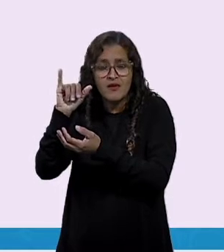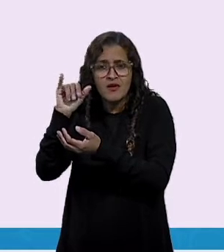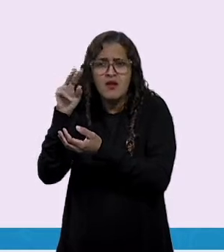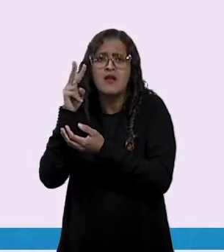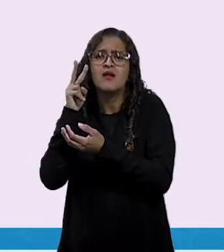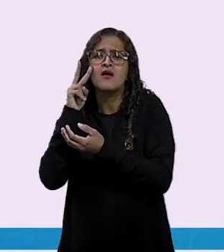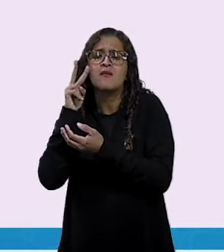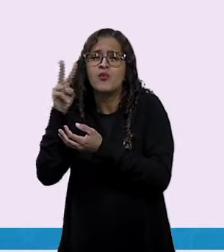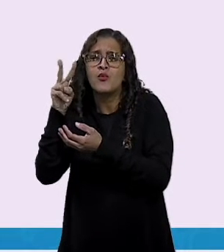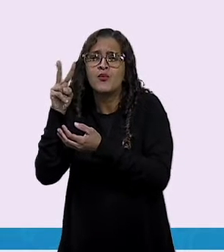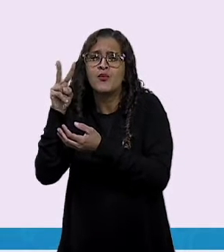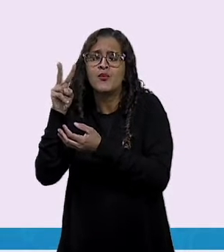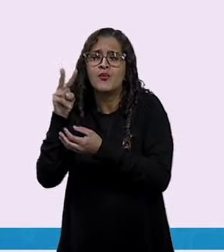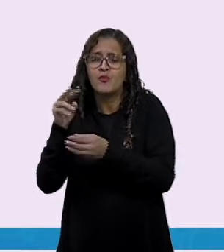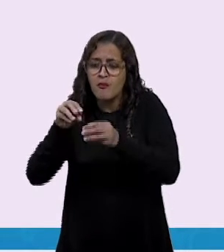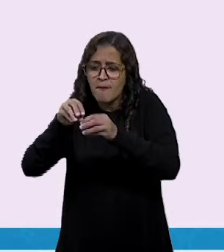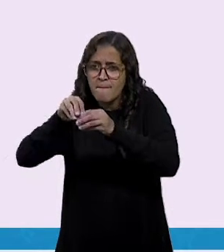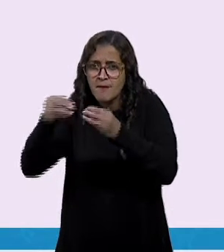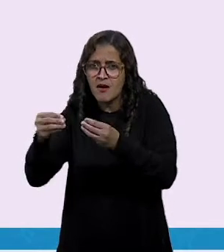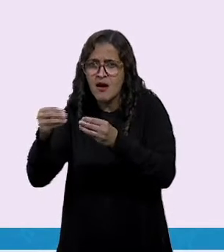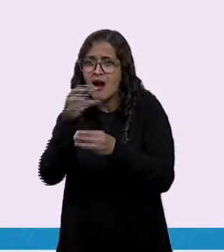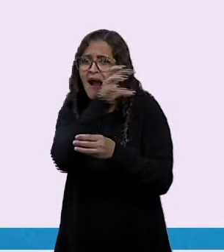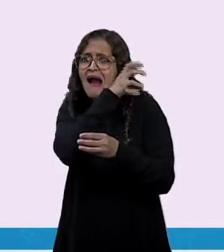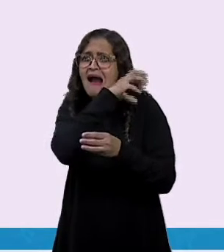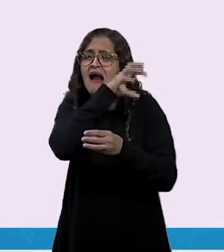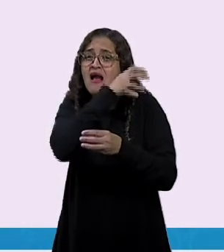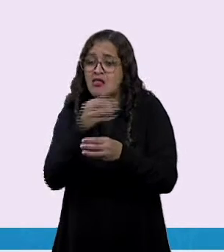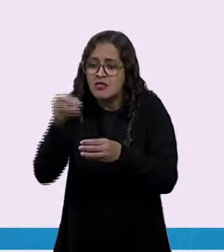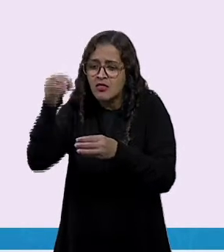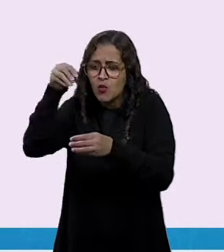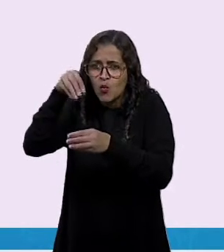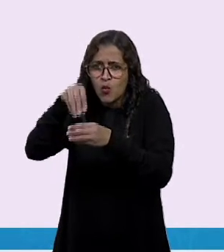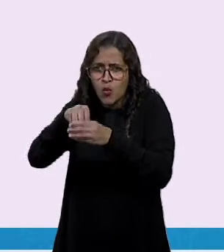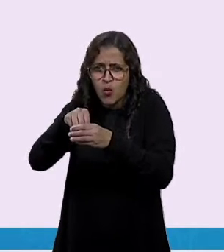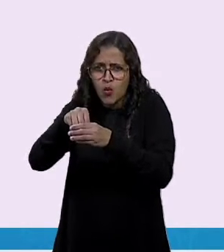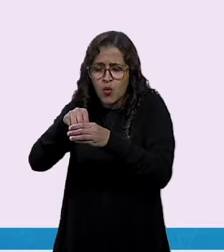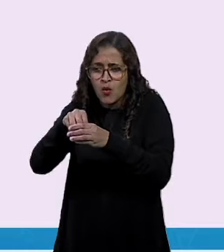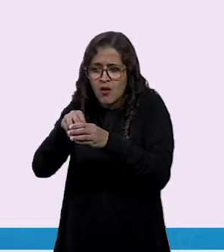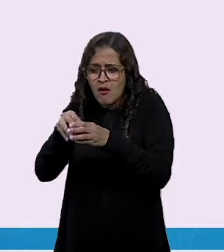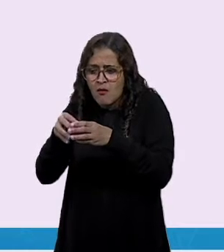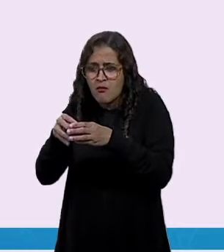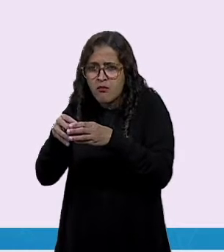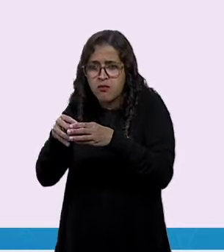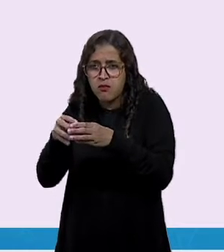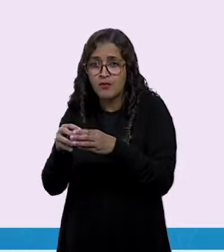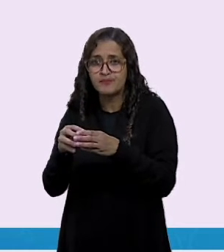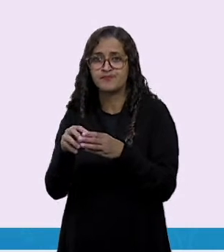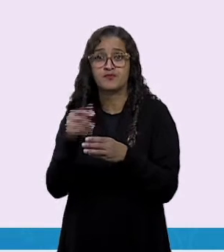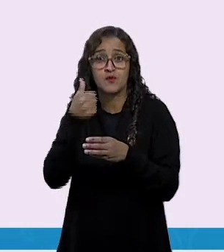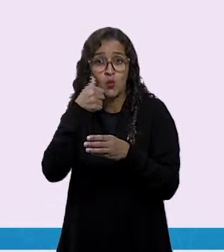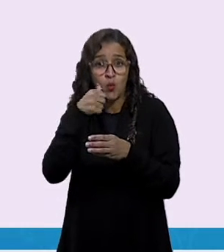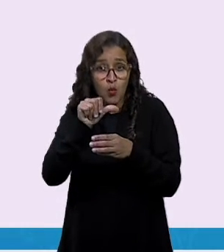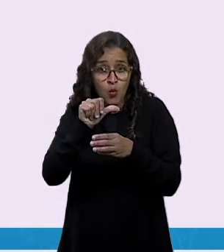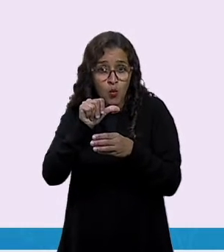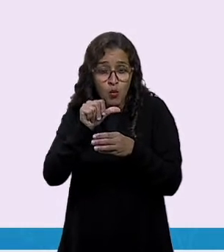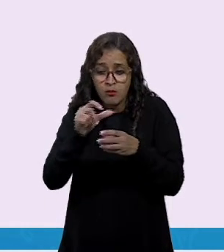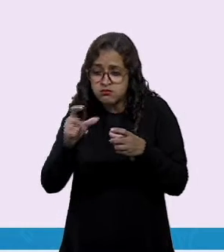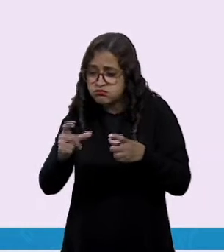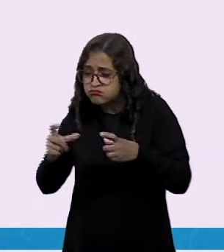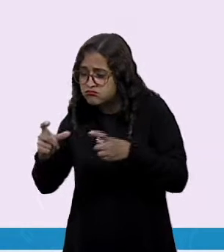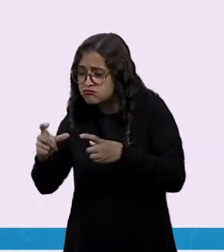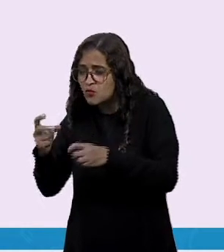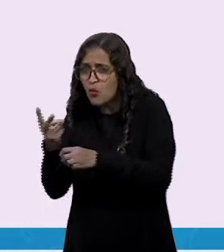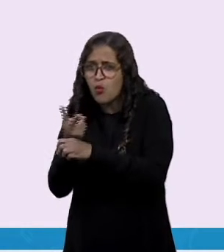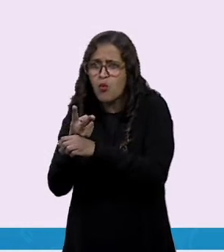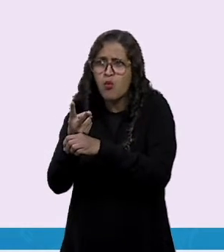ovo? Então, são os animais que se desenvolvem dentro do ovo, Aí a mamãe procura ali um ambiente seguro, onde não vai